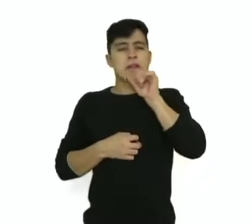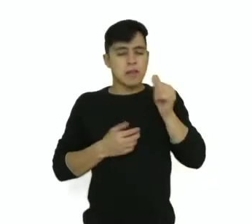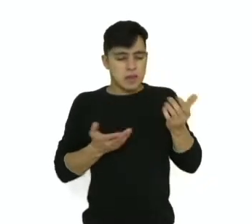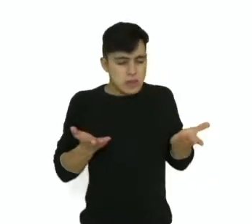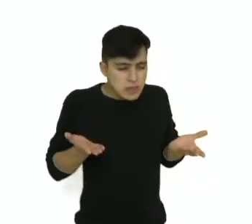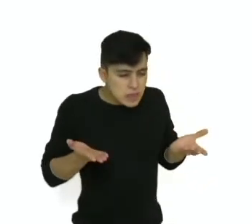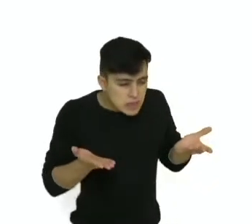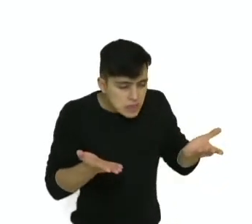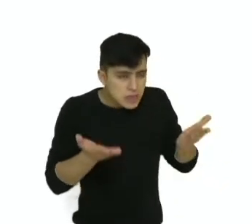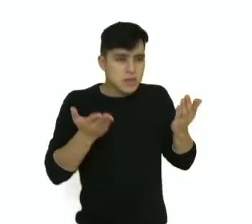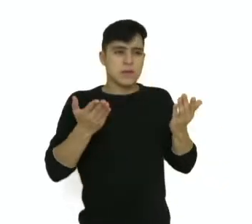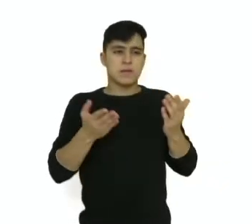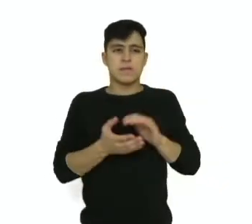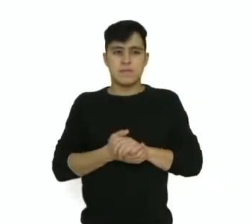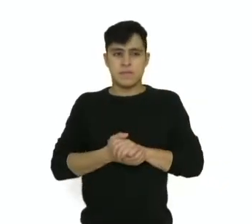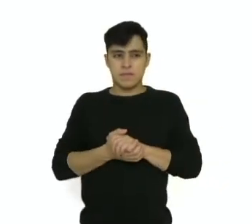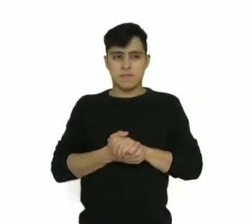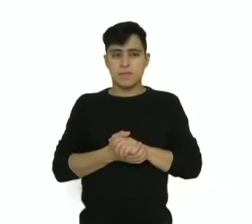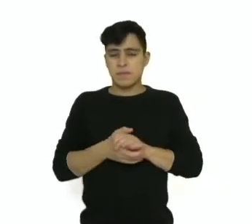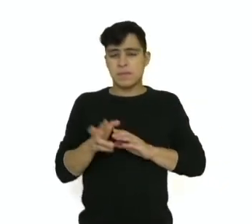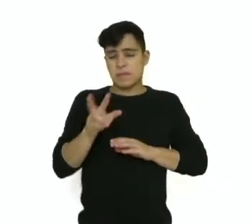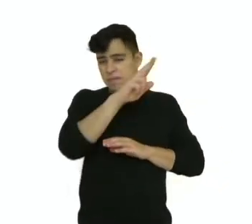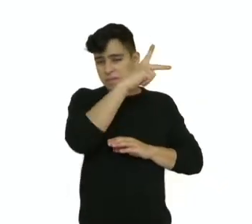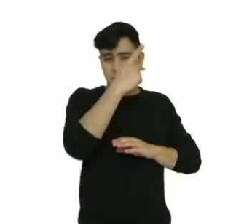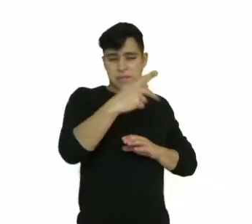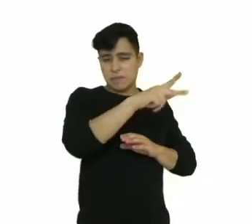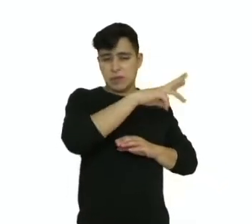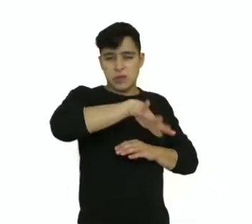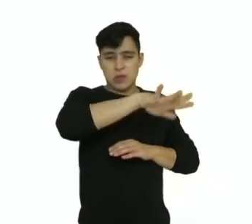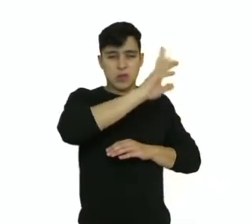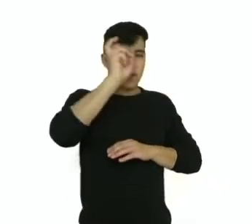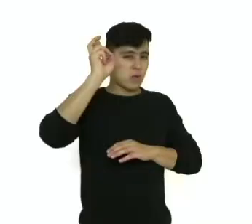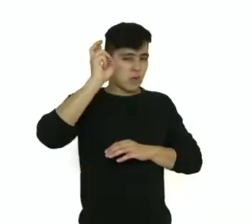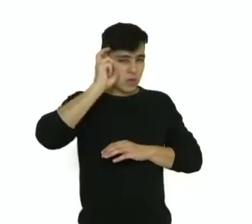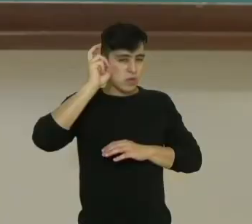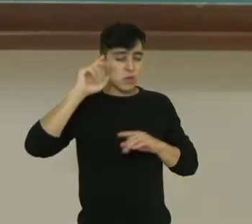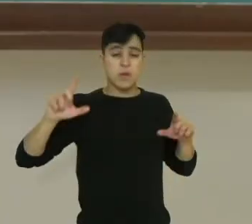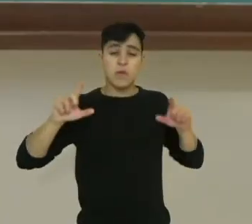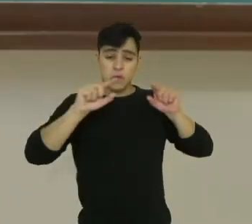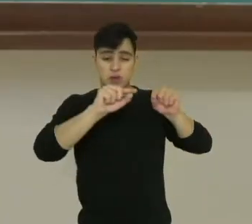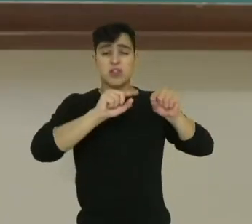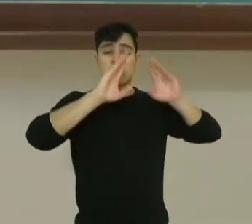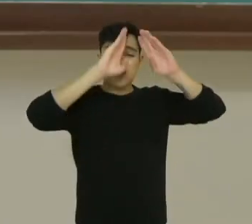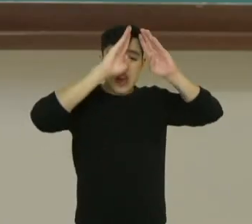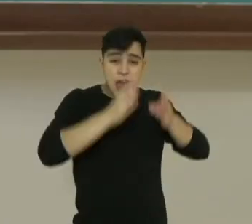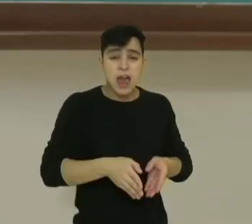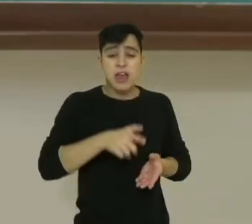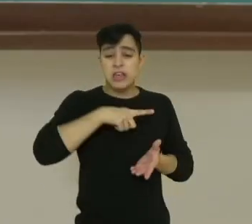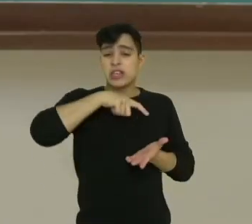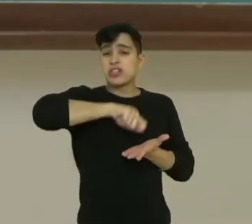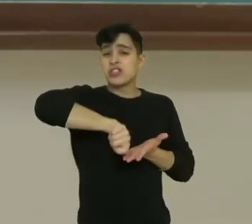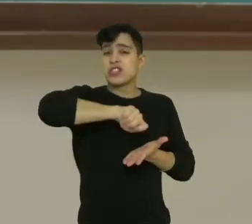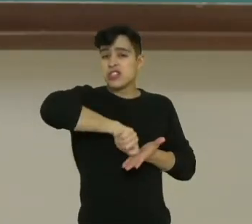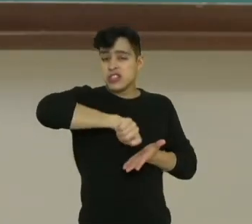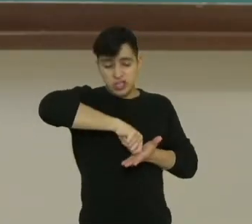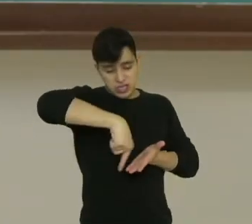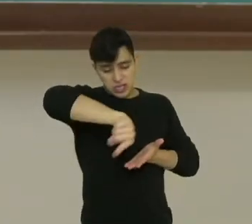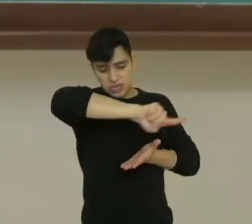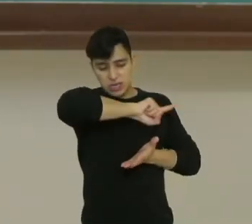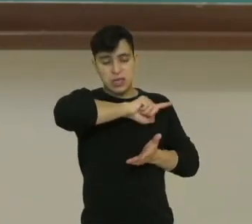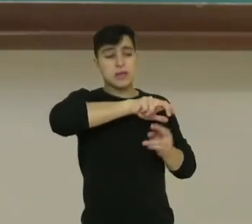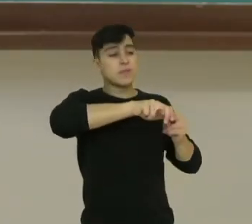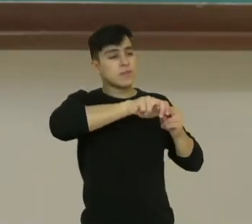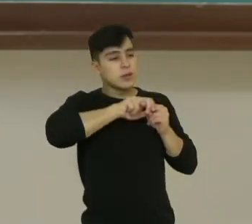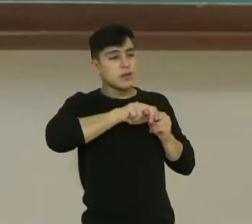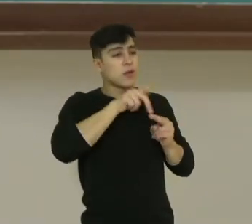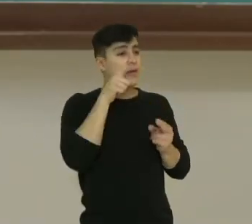Códex Maglebestiano, né, do século XVI, que era, veja, eles já tinham até escrita, então por isso foi possível resgatar